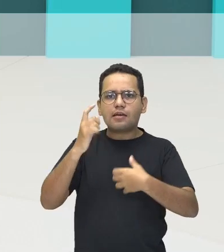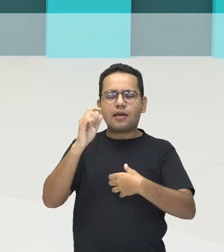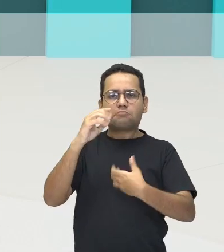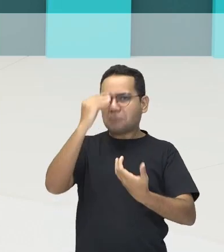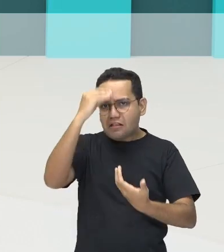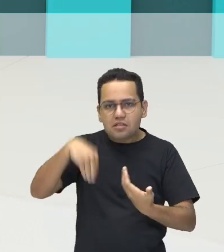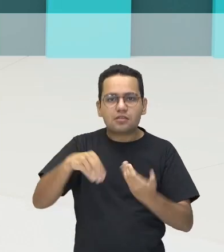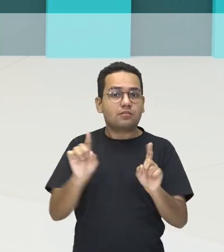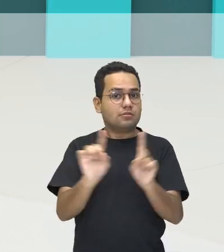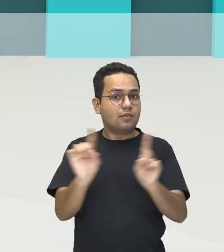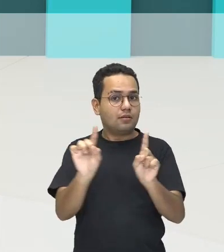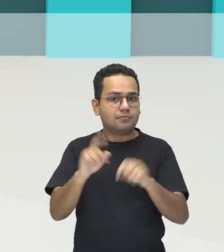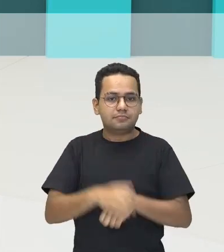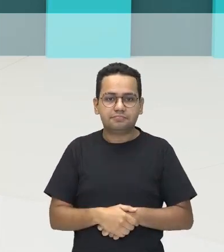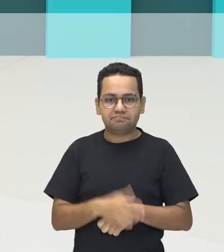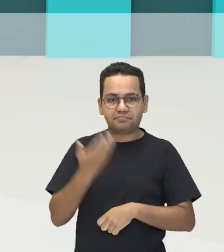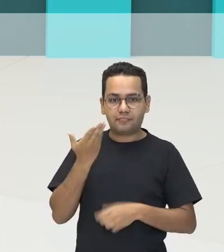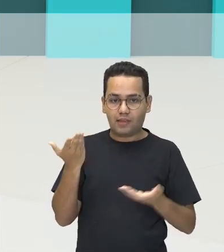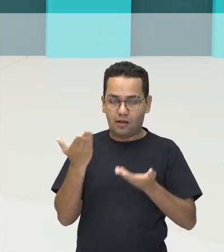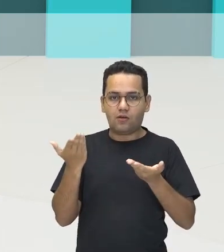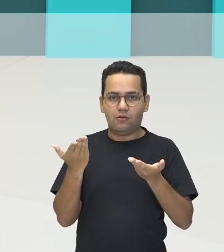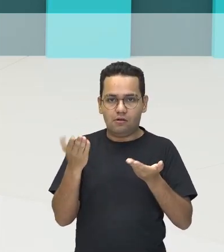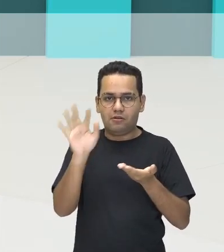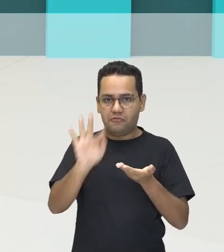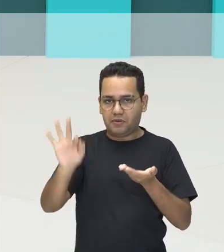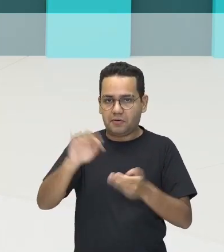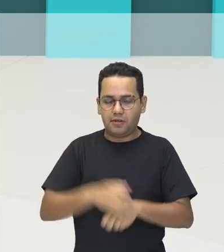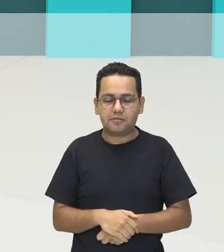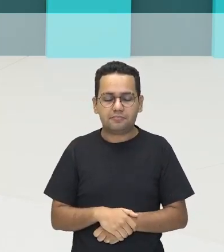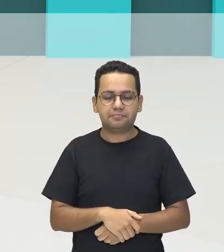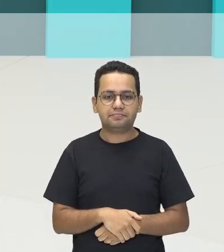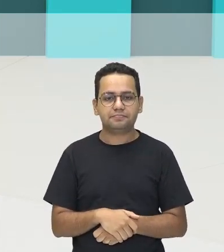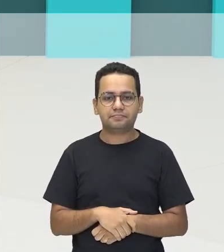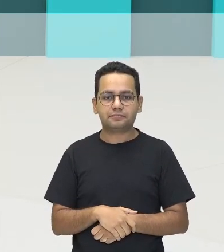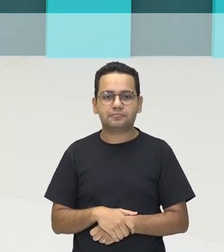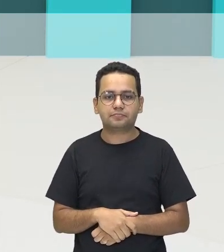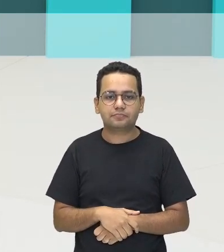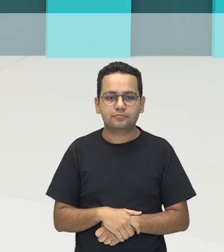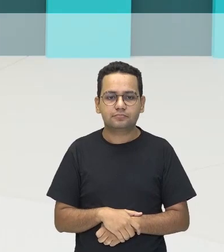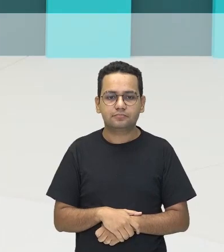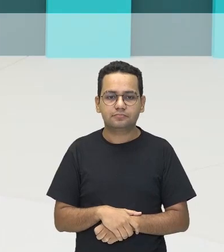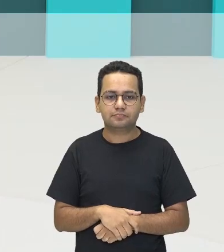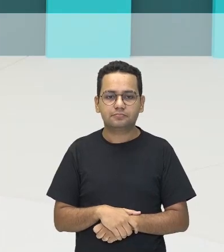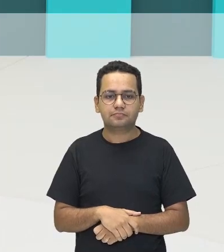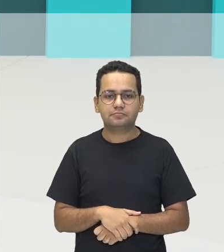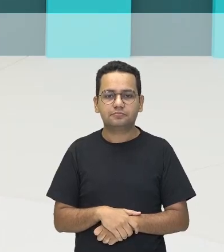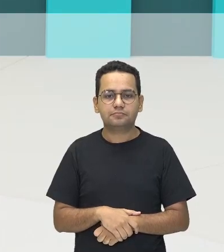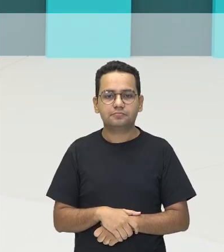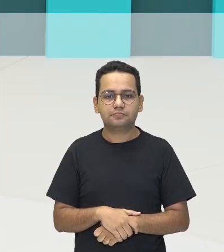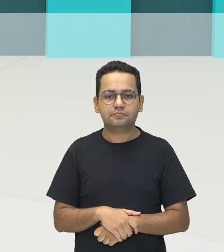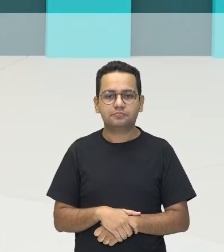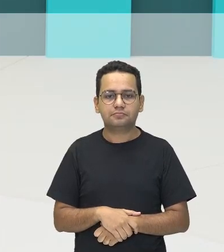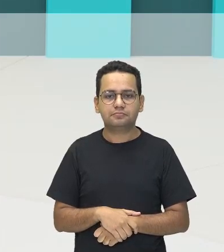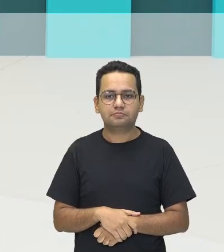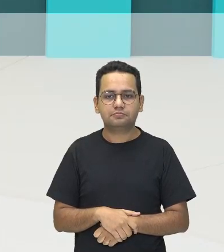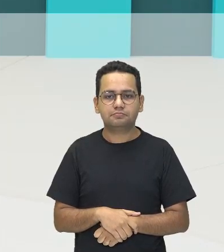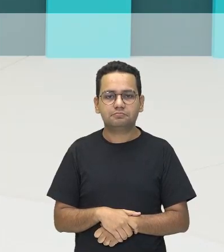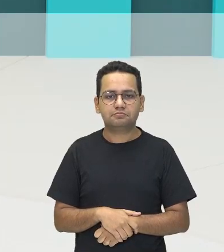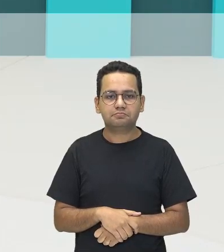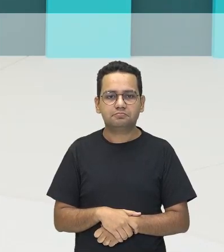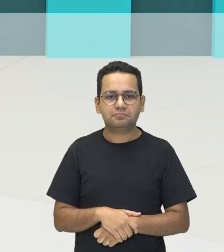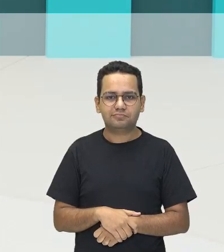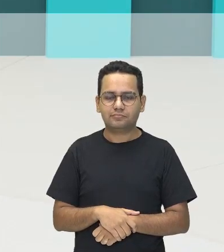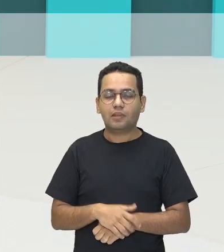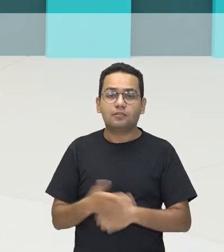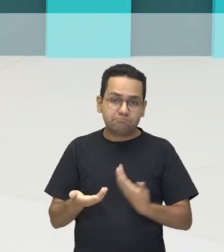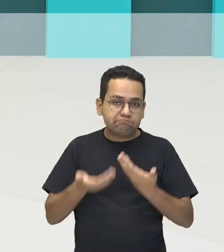adulto, perceba lá, faculdade, não é? Continuando aí com o texto. Tens trabalho para toda a